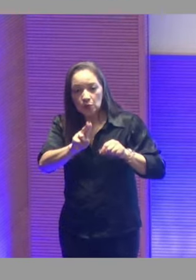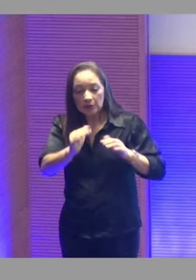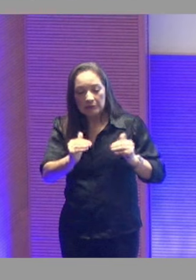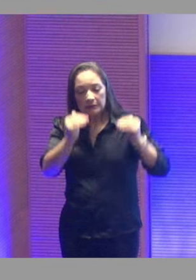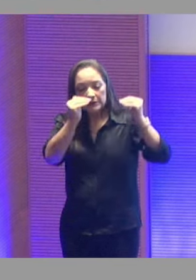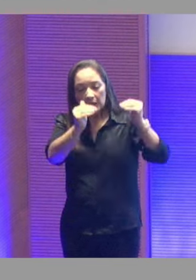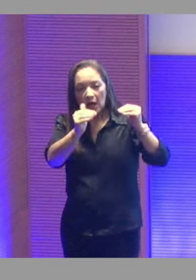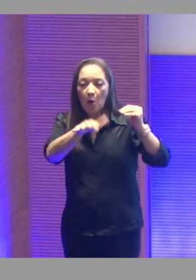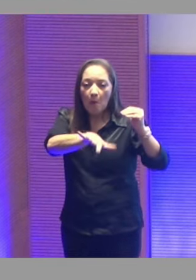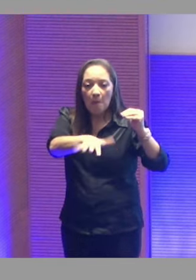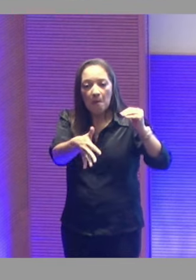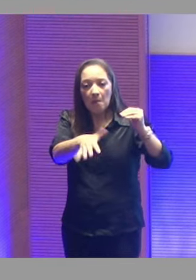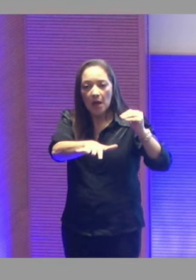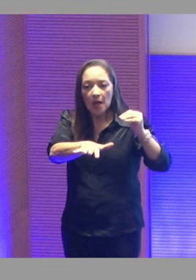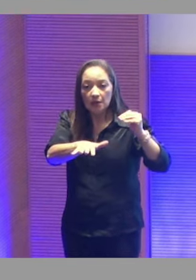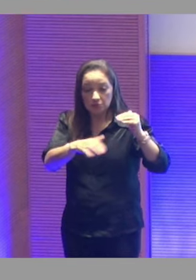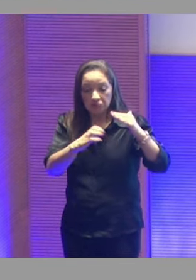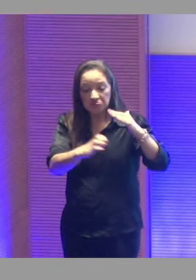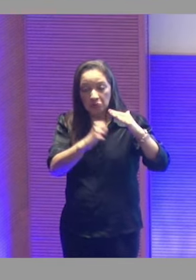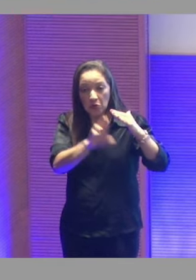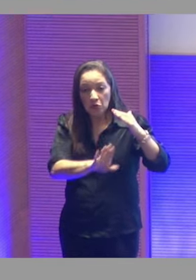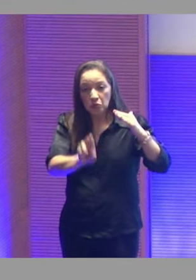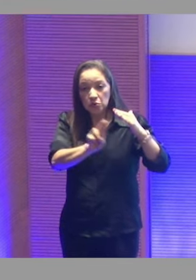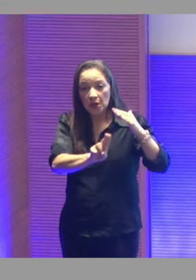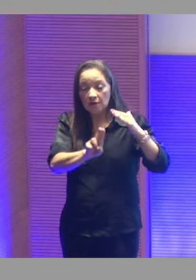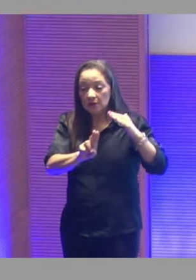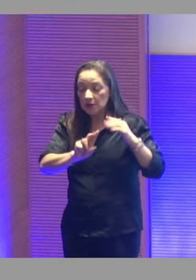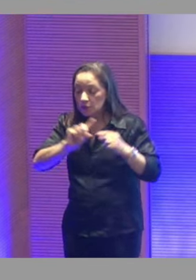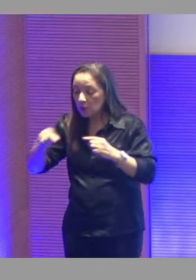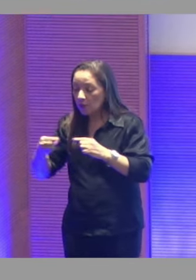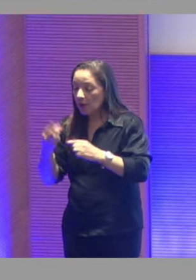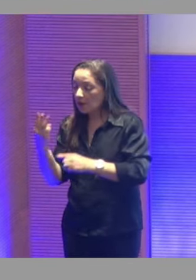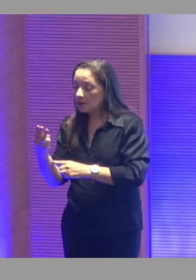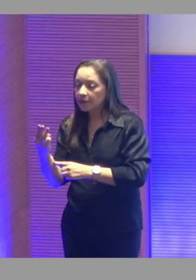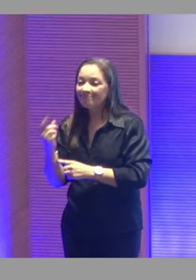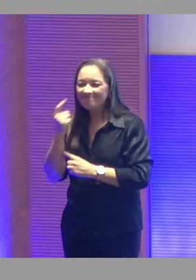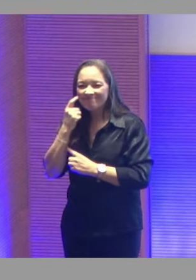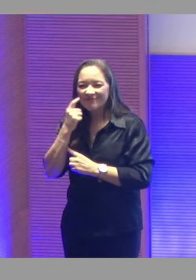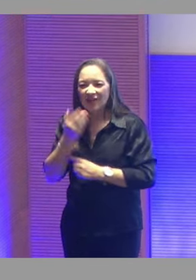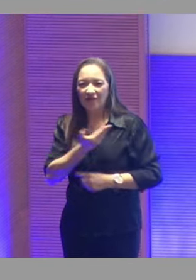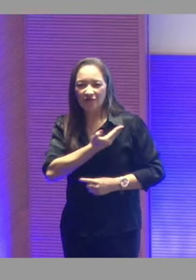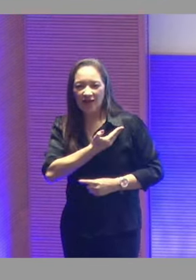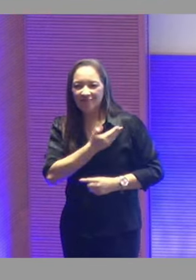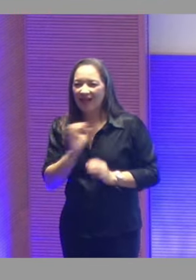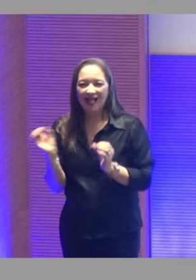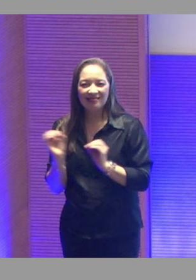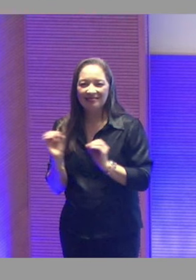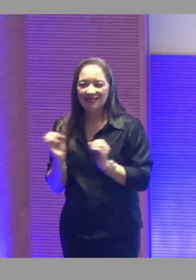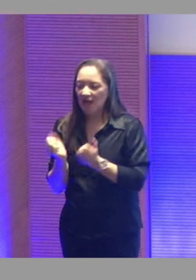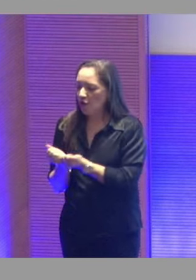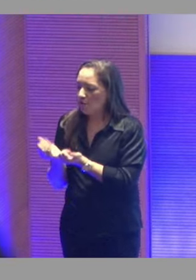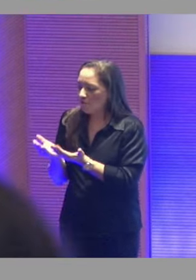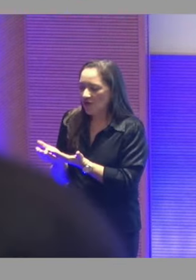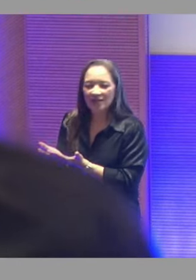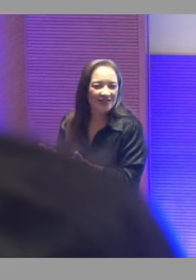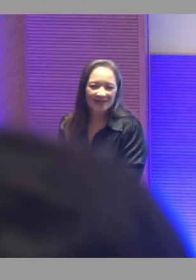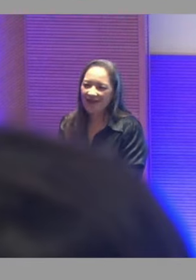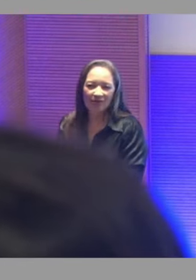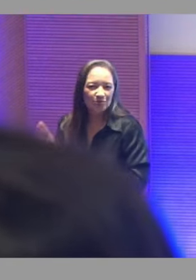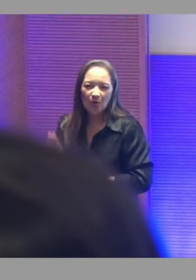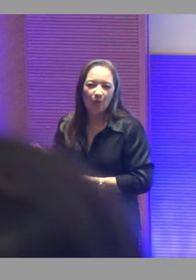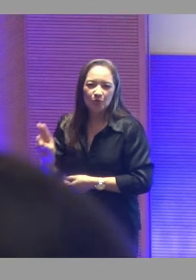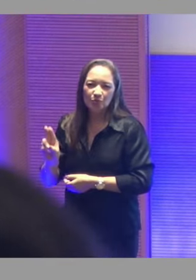nível alto ou no nível médio pelas organizações no scopo três vocês podem ver eh que nenhuma das alternativas que a gente ofereceu estão sendo muito